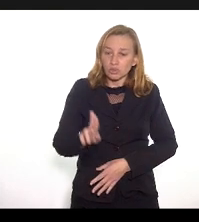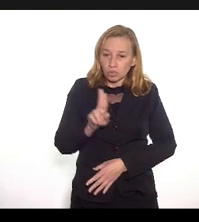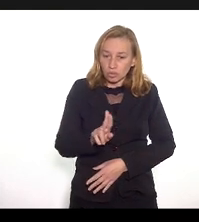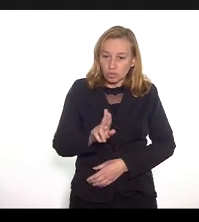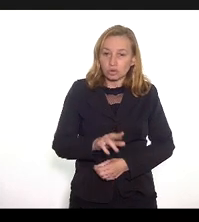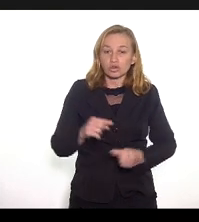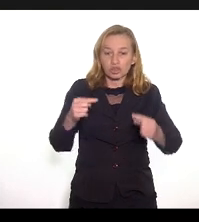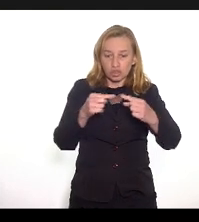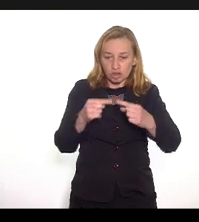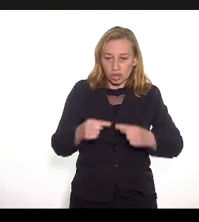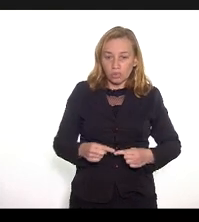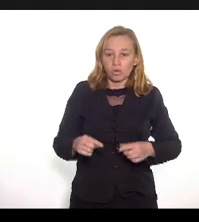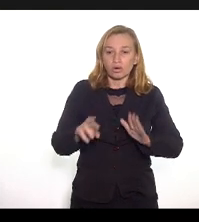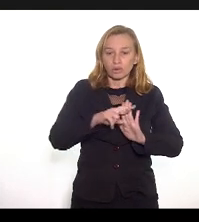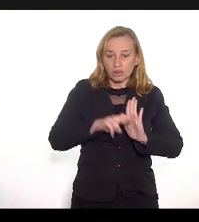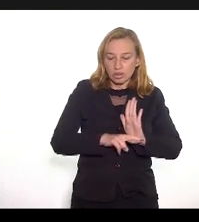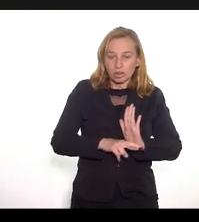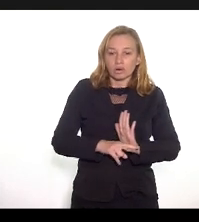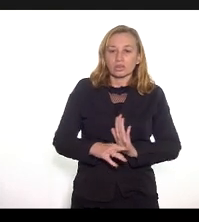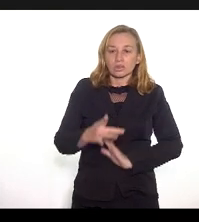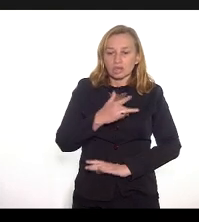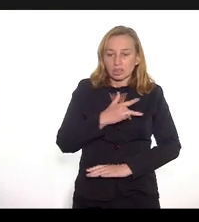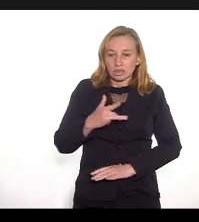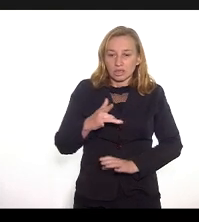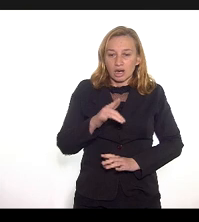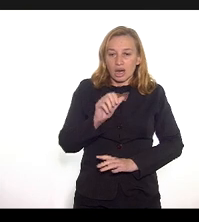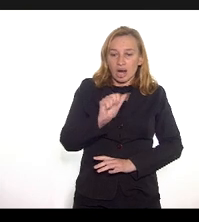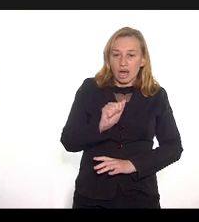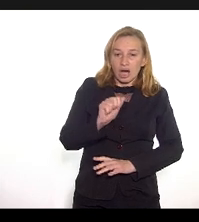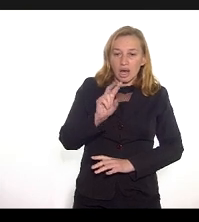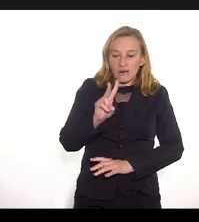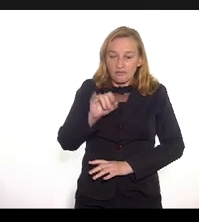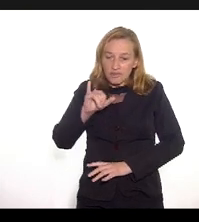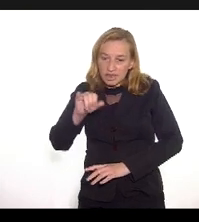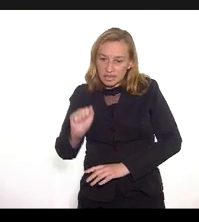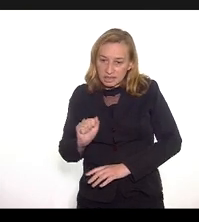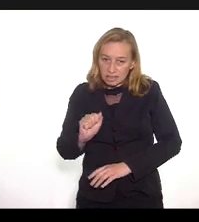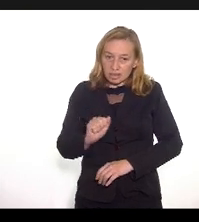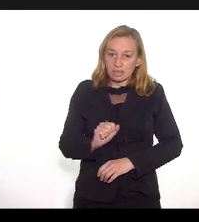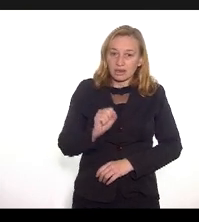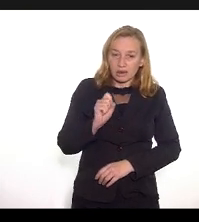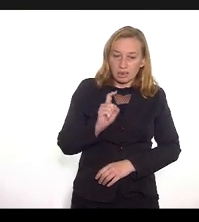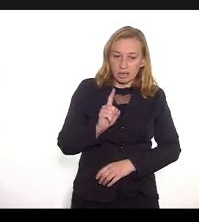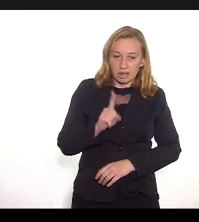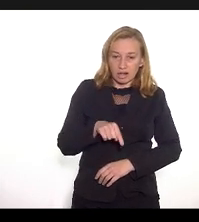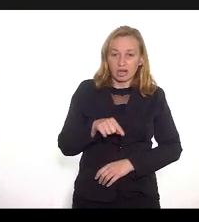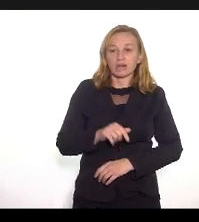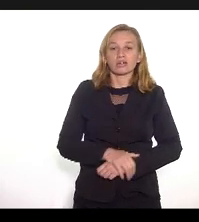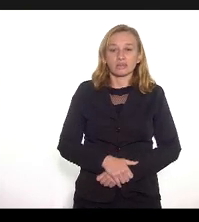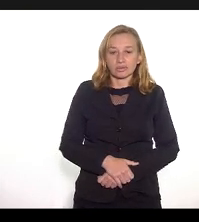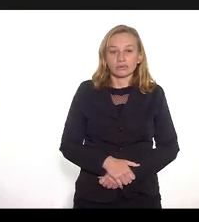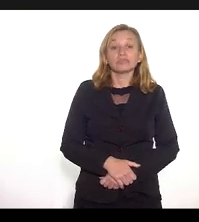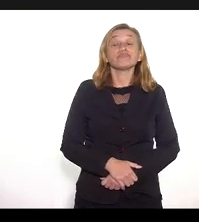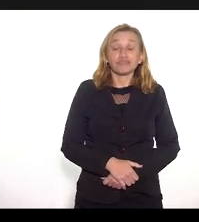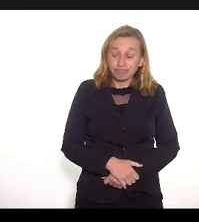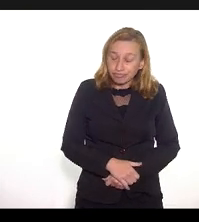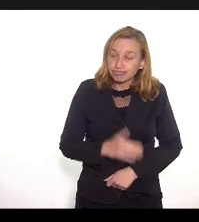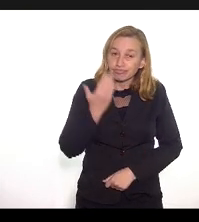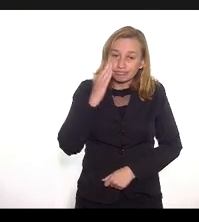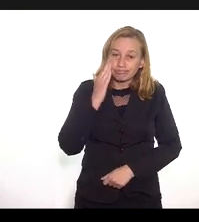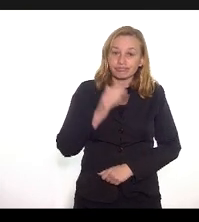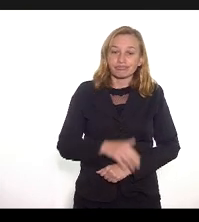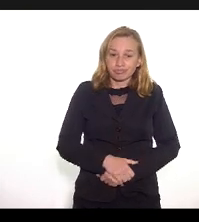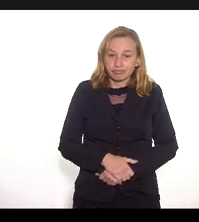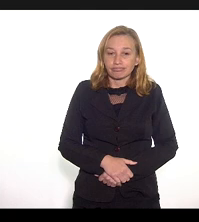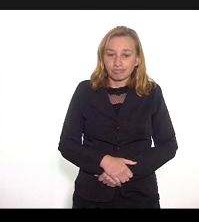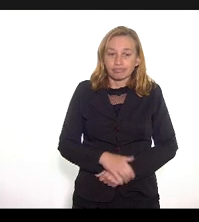de acordo com as normas estabelecidas pela Anvisa. Esse seria o adendo a essa... Ah, bom. Questão da Anvisa é outra coisa.